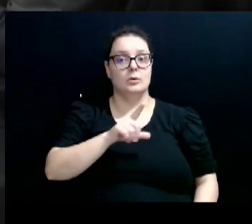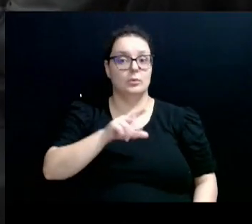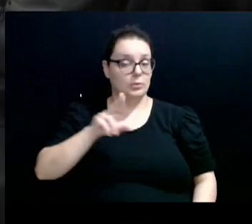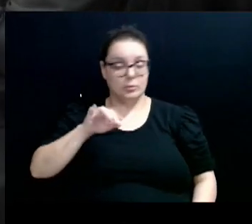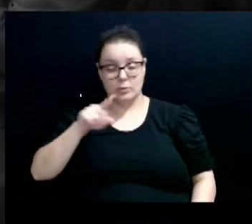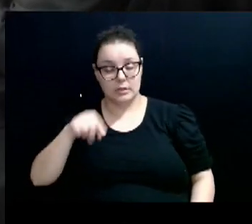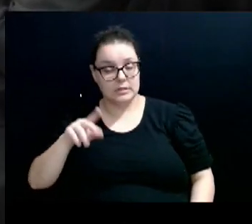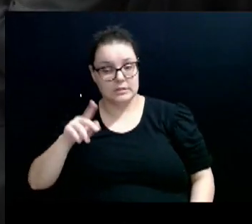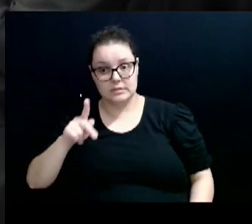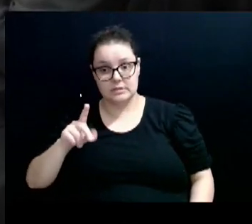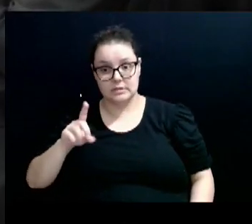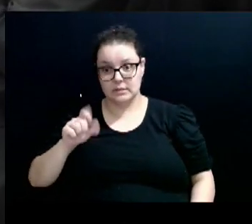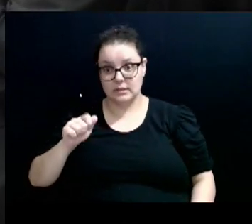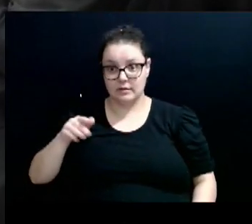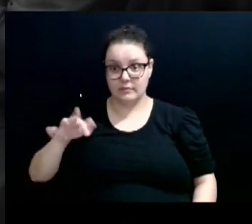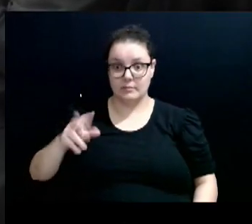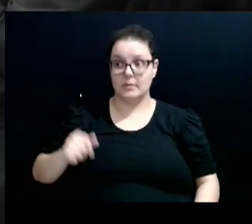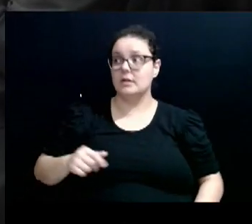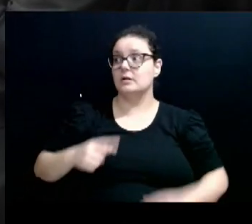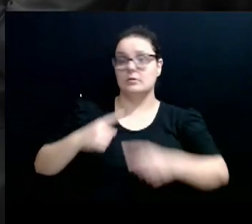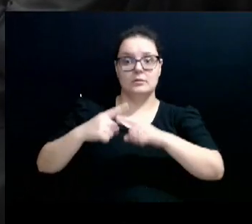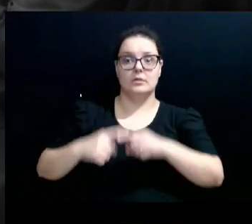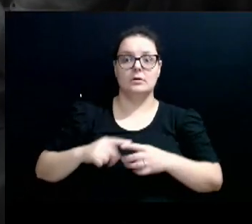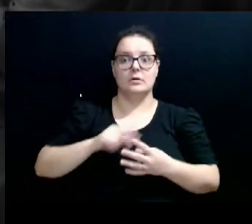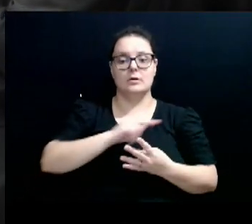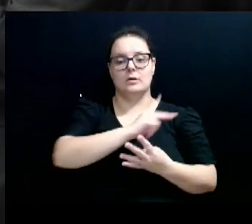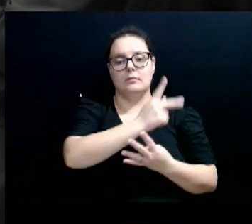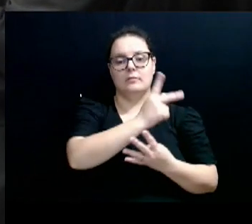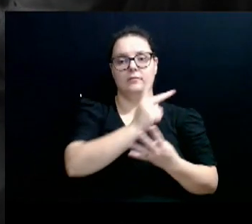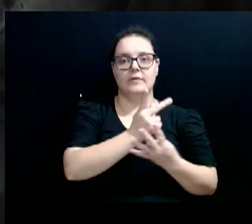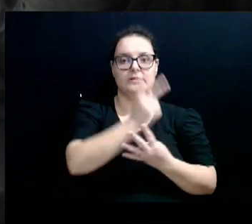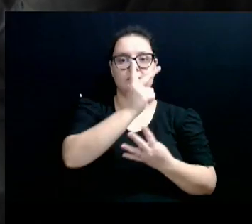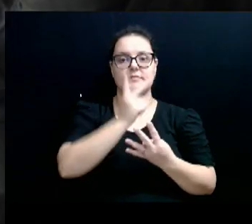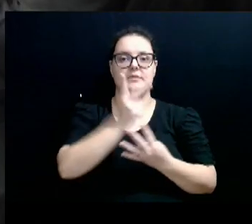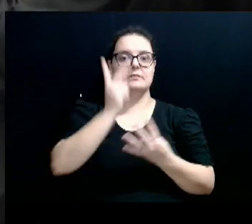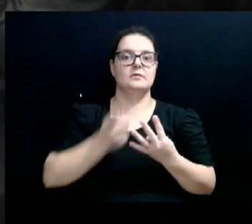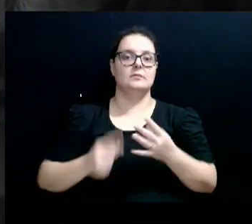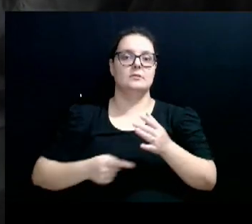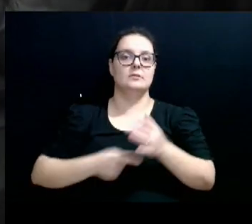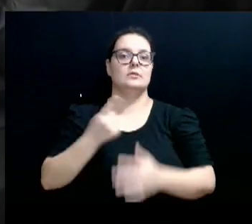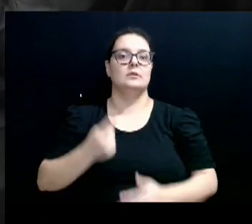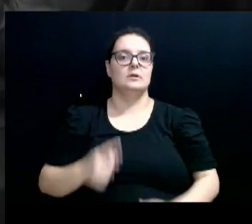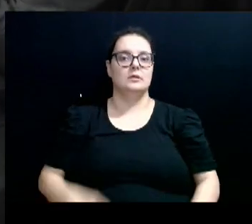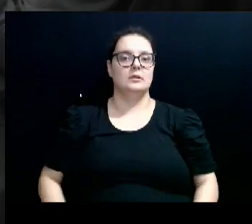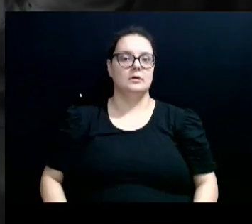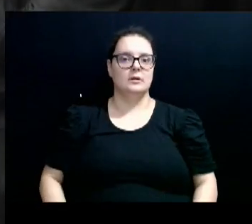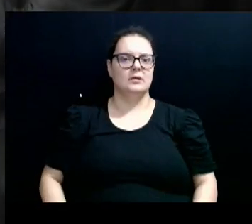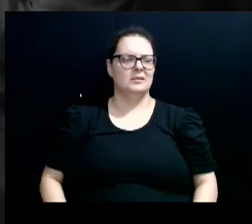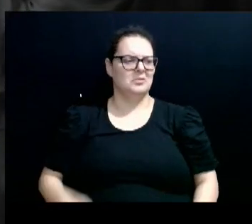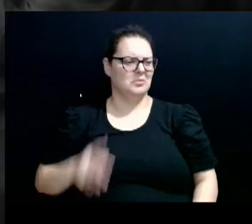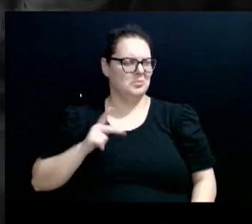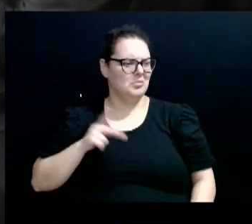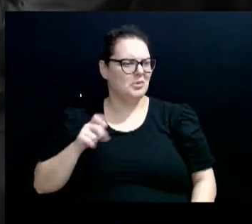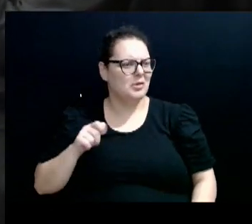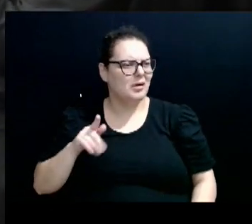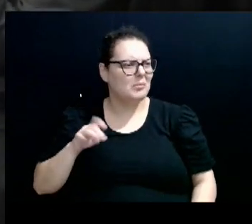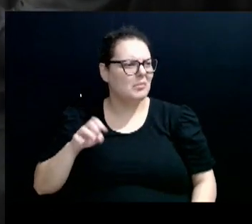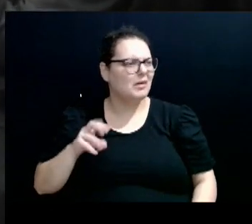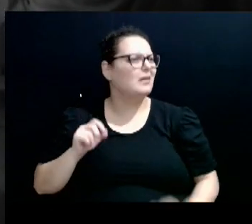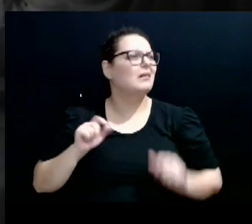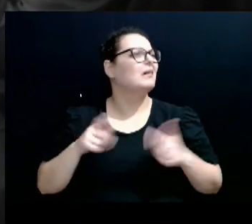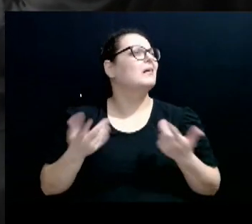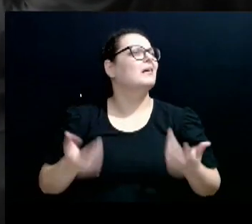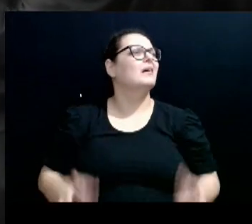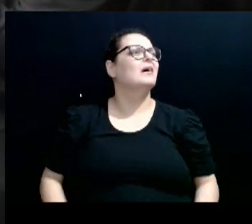concorri, e eu ganhei de todos eles, eu fiquei em primeiro lugar. E aí, professor Alberto? De onde surgiu? Quem é o professor Alberto? Aí os pais ligavam lá e